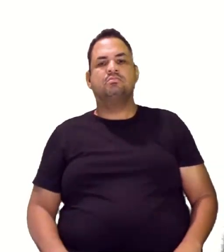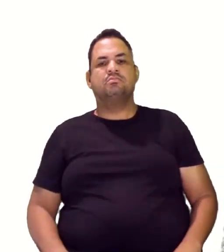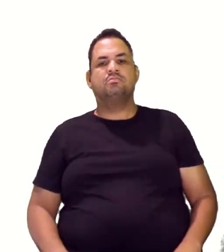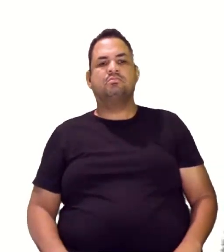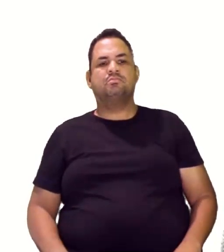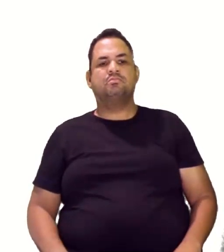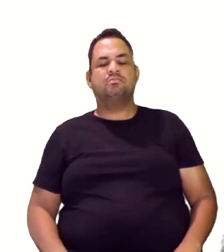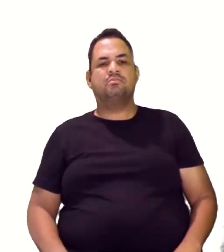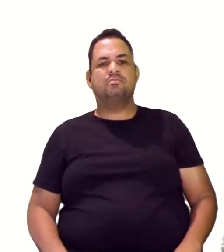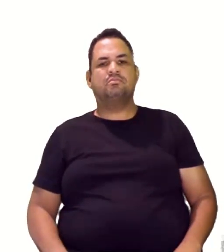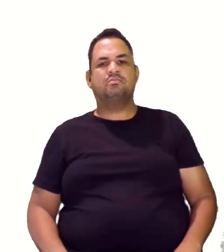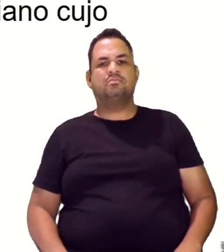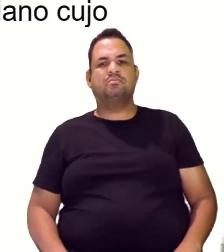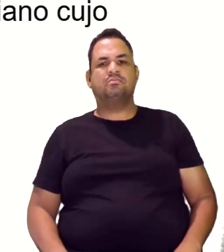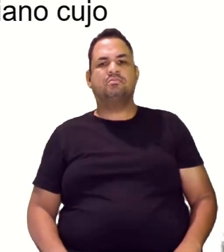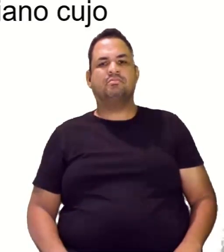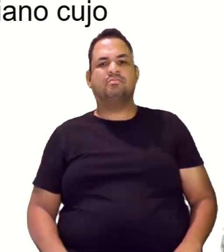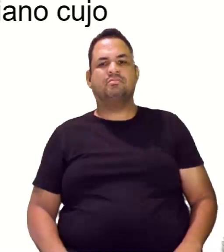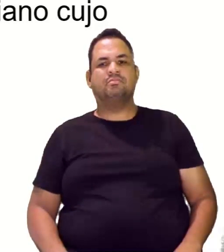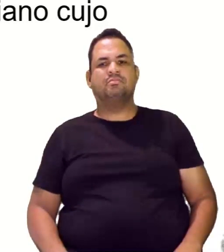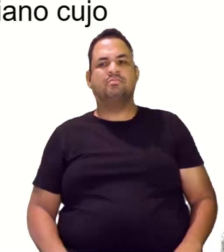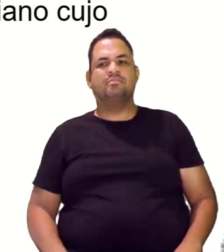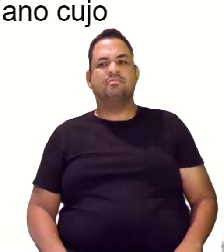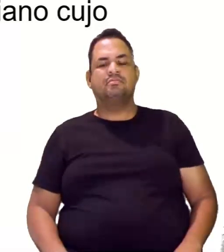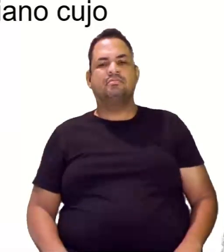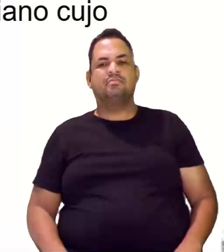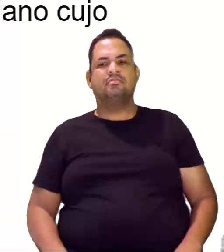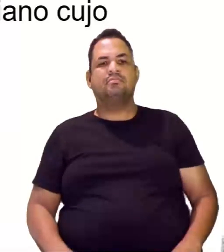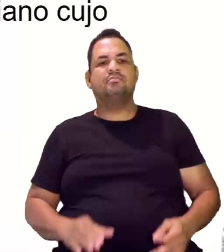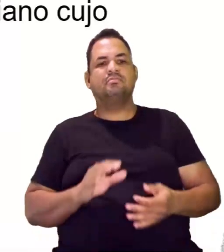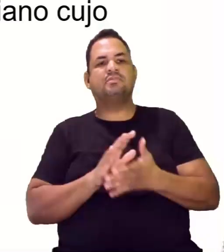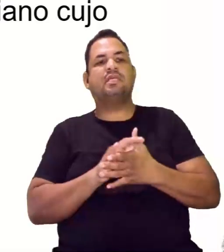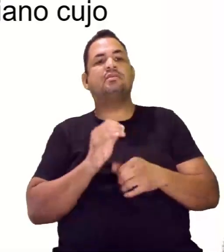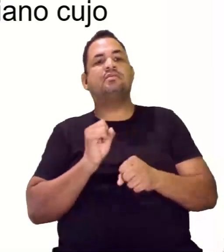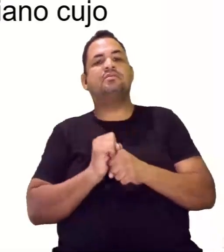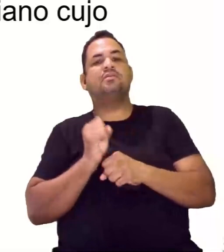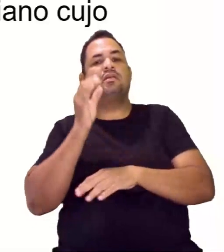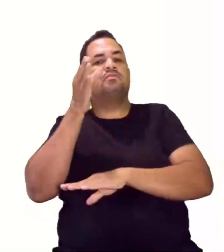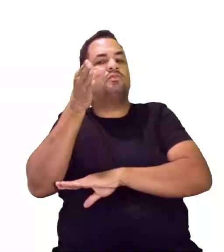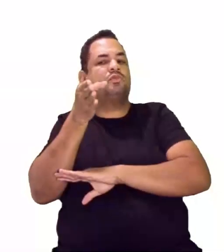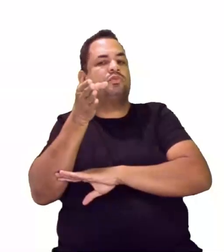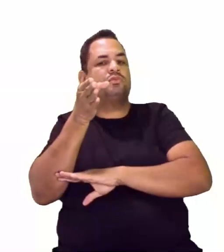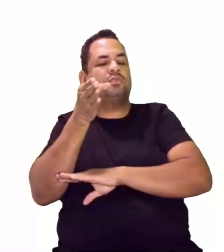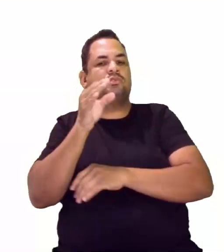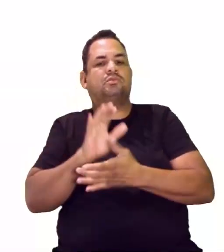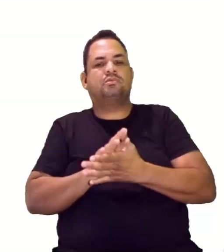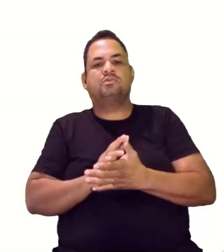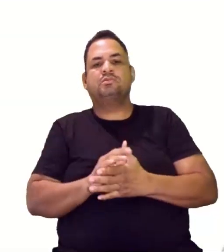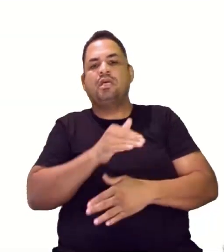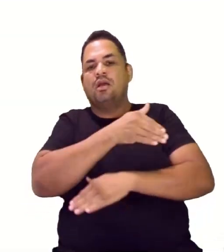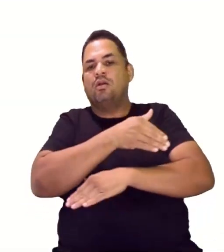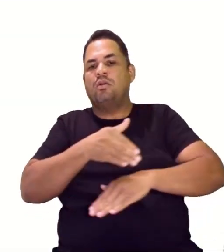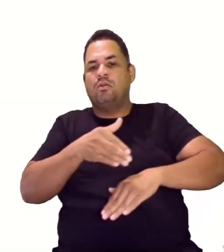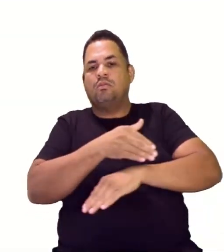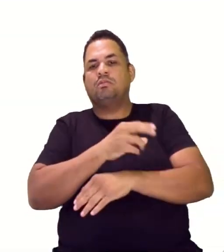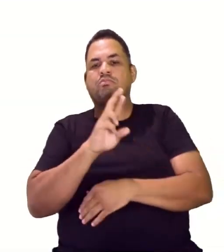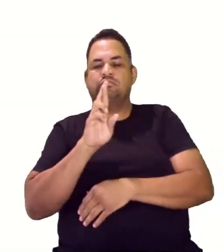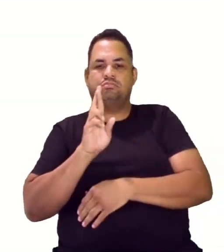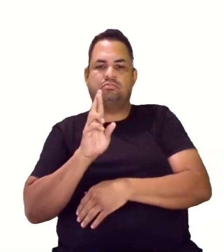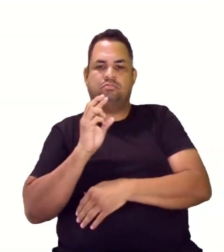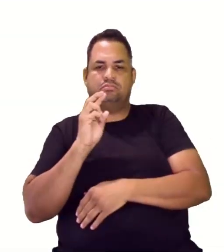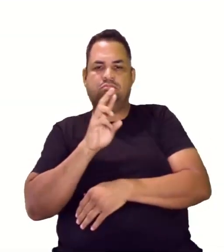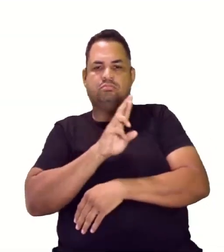parecendo um carro mesmo, duas rodinhas. Né? Ela está hospedada em um hotel na Rua 3. Rua 3. Ah, então é aqui, nessa rua aqui,